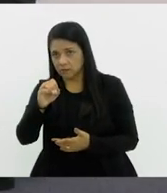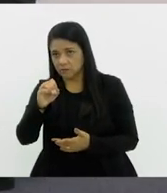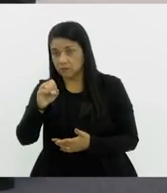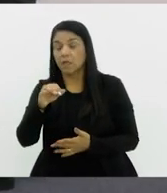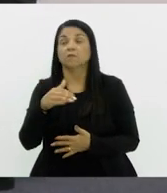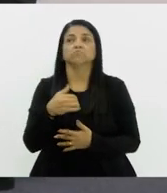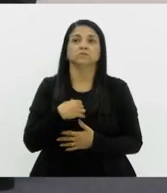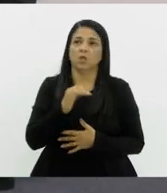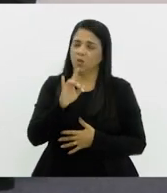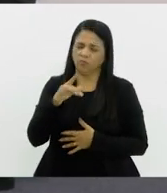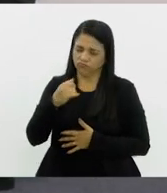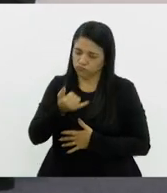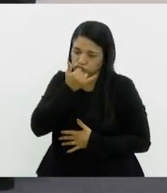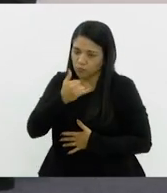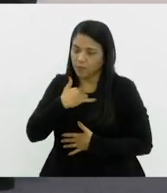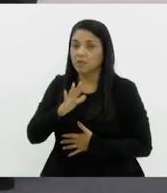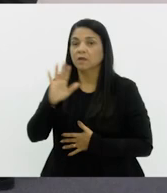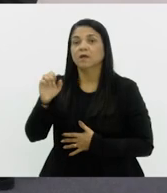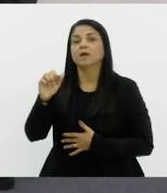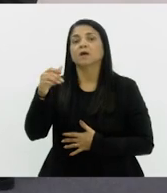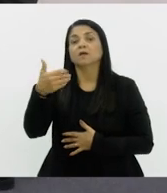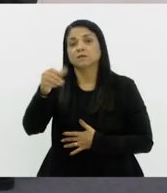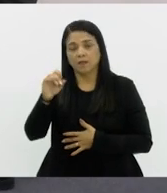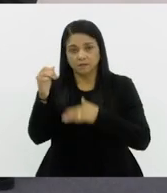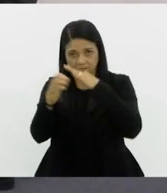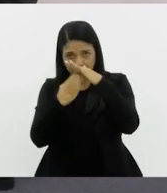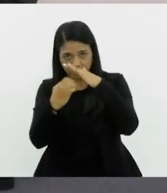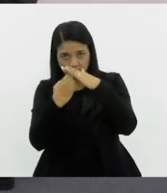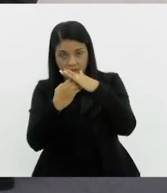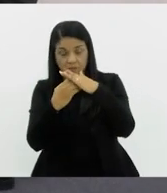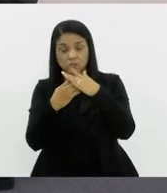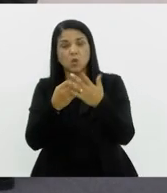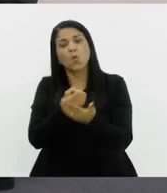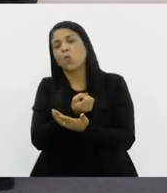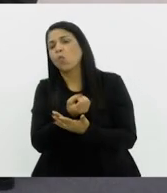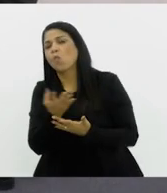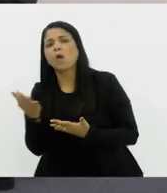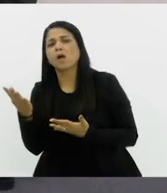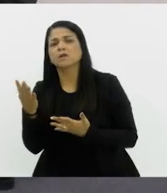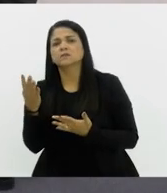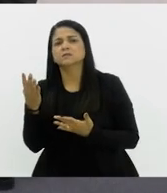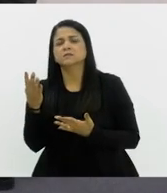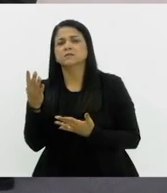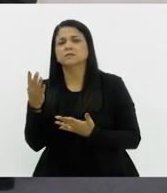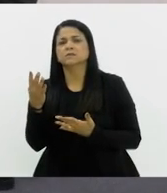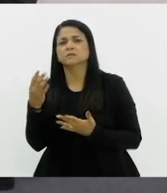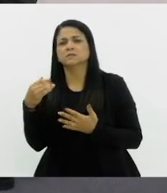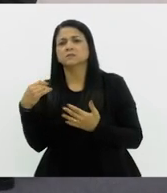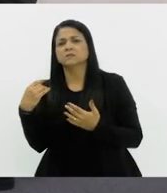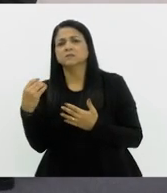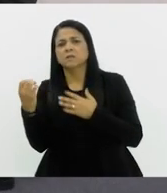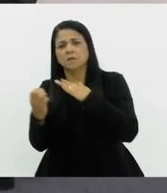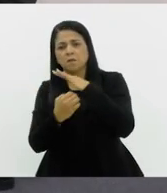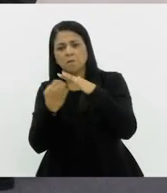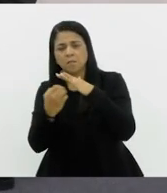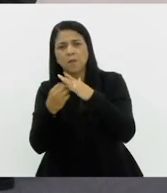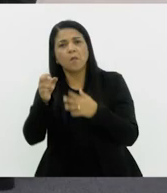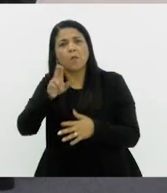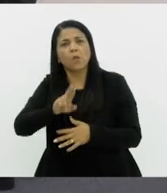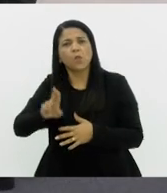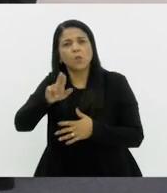empresas. 10 empresas, né? Desculpe, 10 empresas. Quantas empresas hoje fazem... operam helicópteros